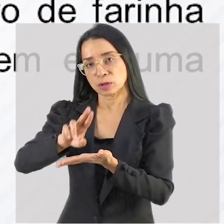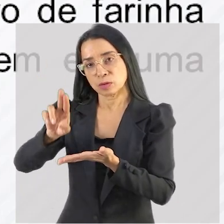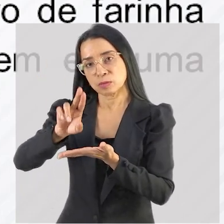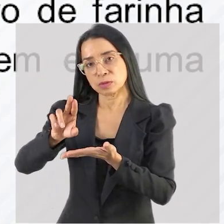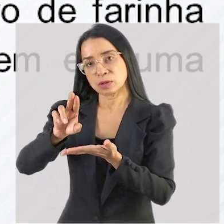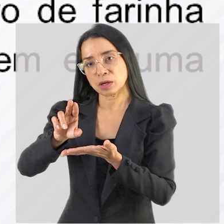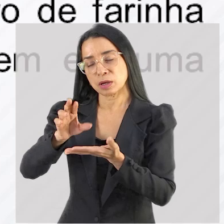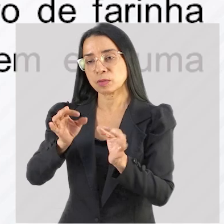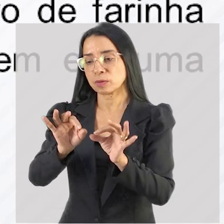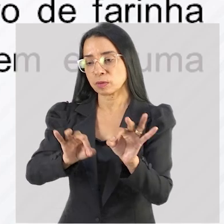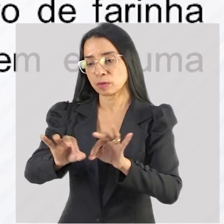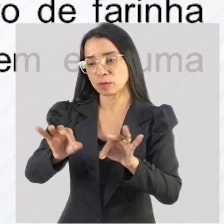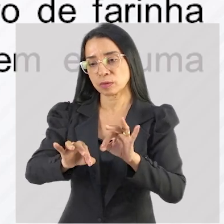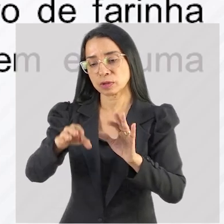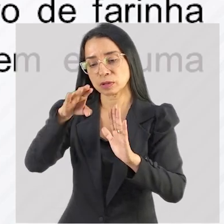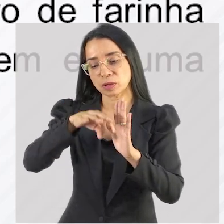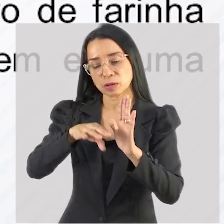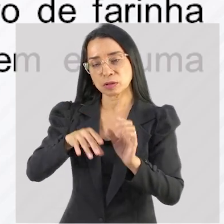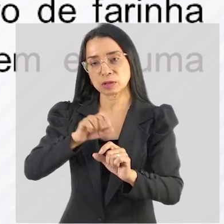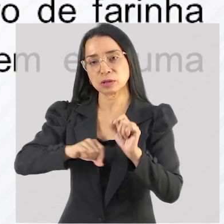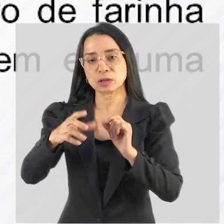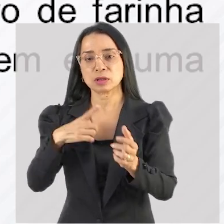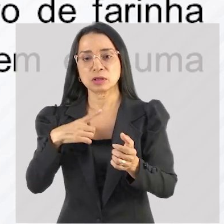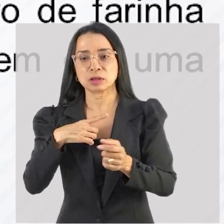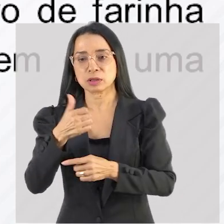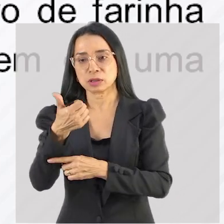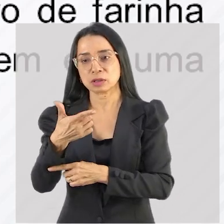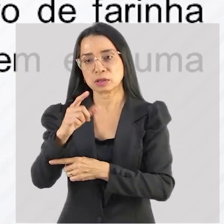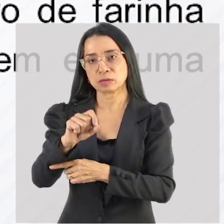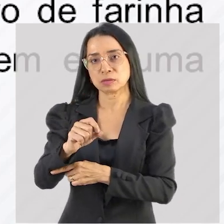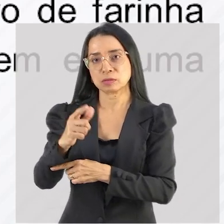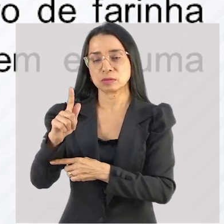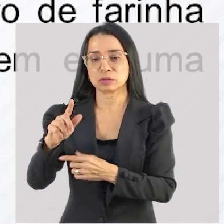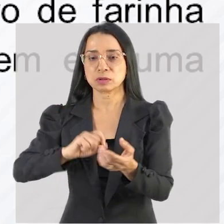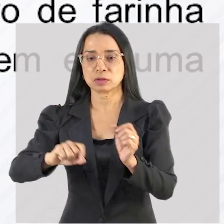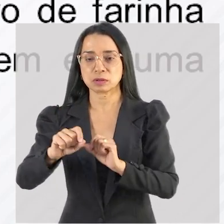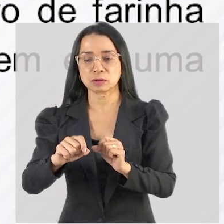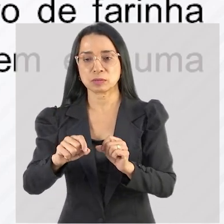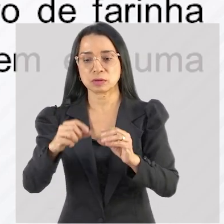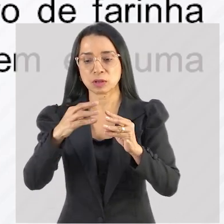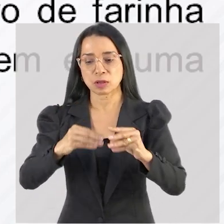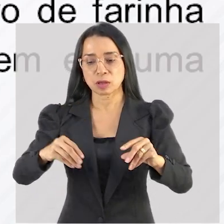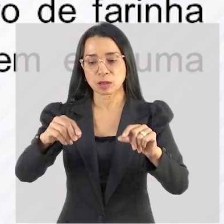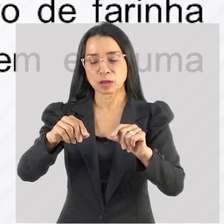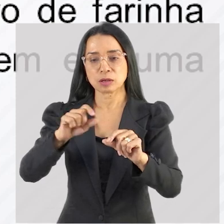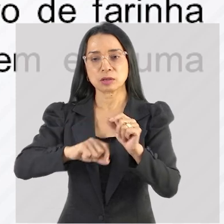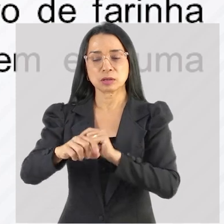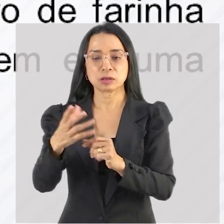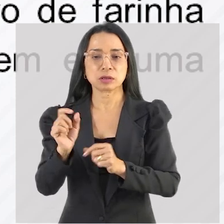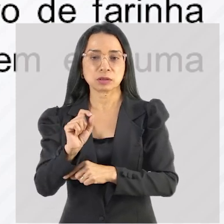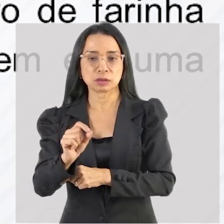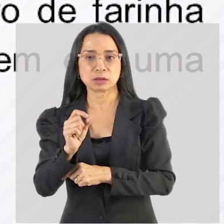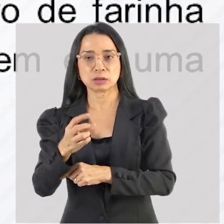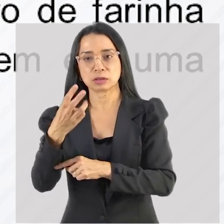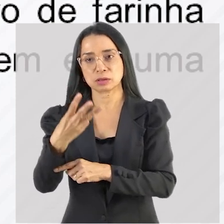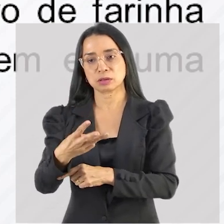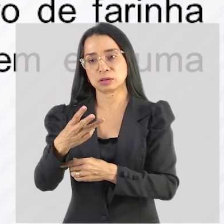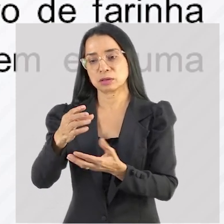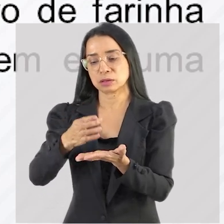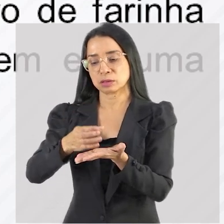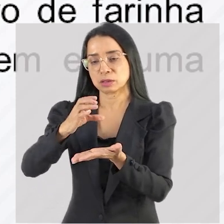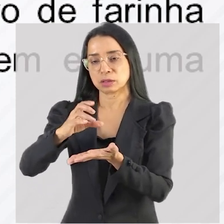para medir os ingredientes, comporta 120 gramas de farinha de trigo e que 3